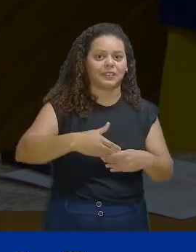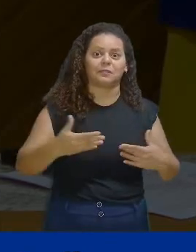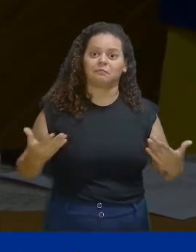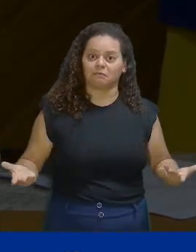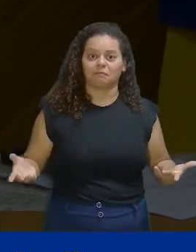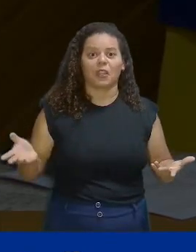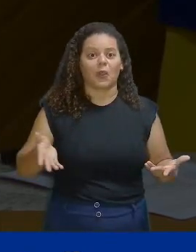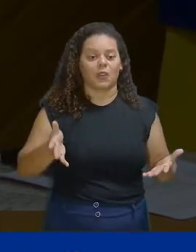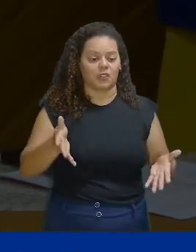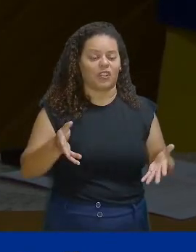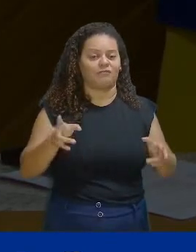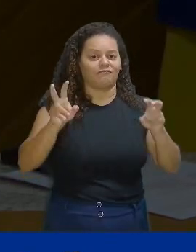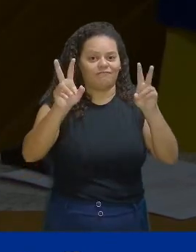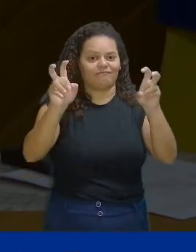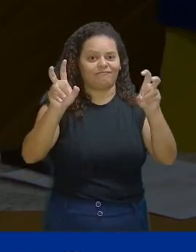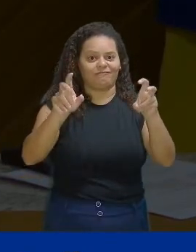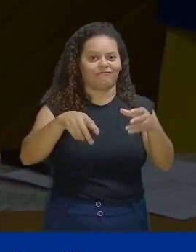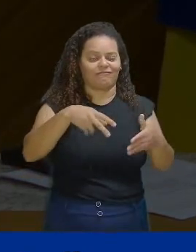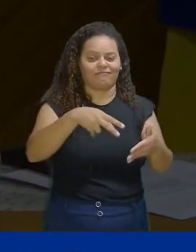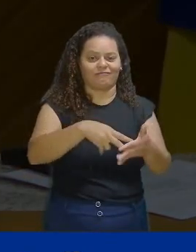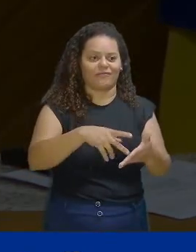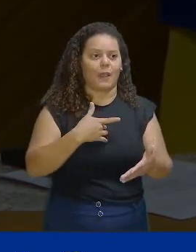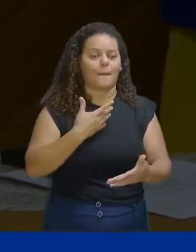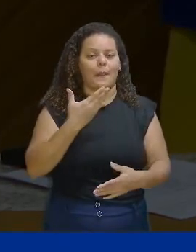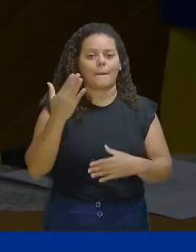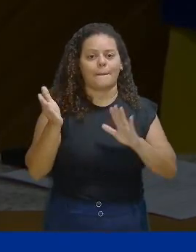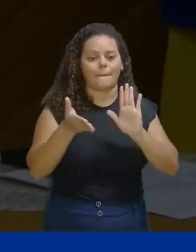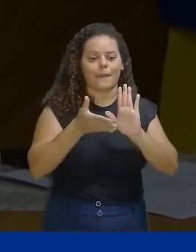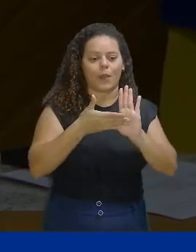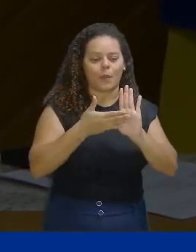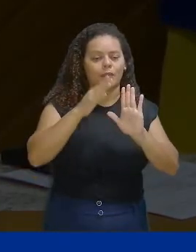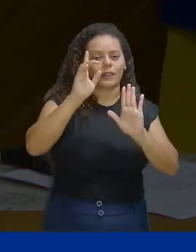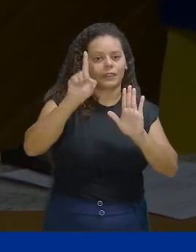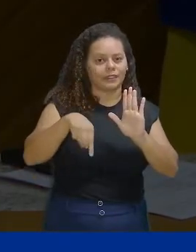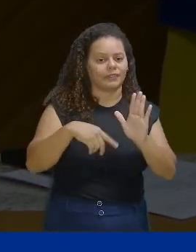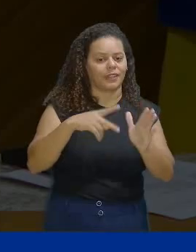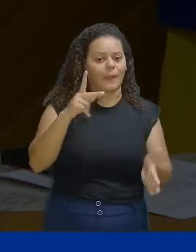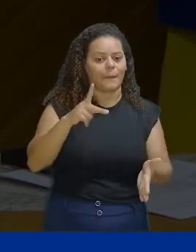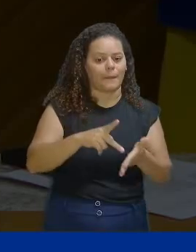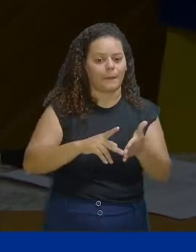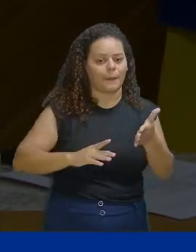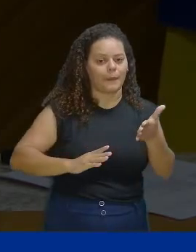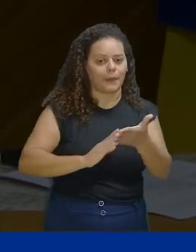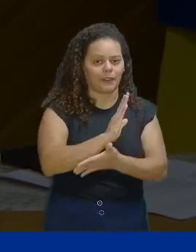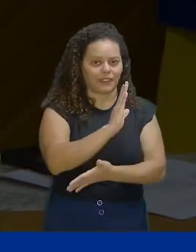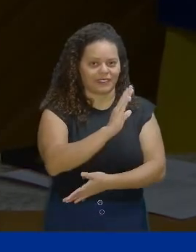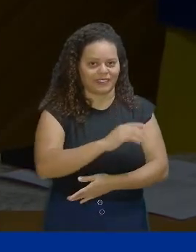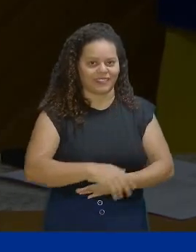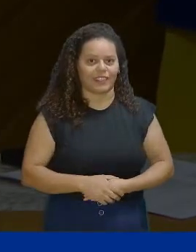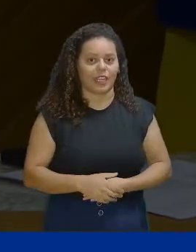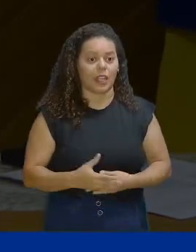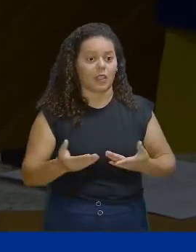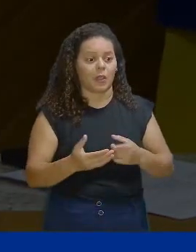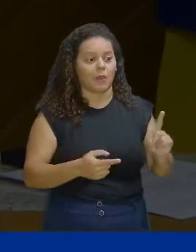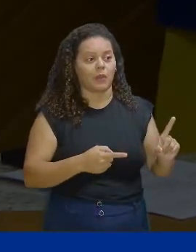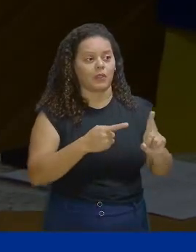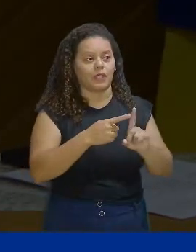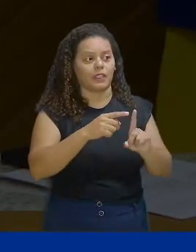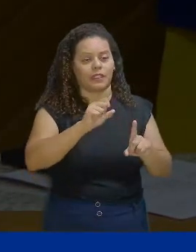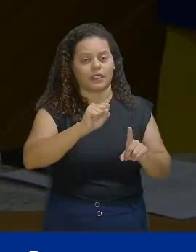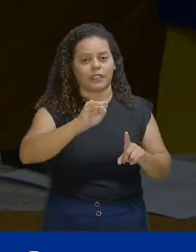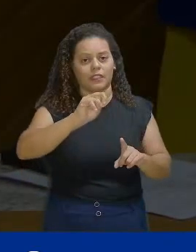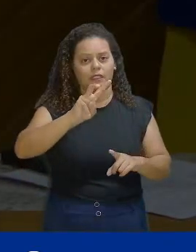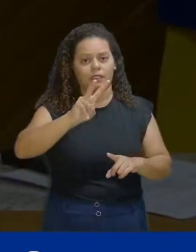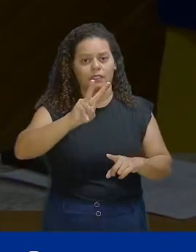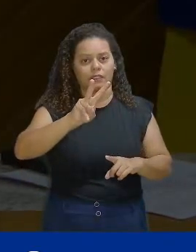muito pertinente e a minha proposta é que seja aprovada. Por isso, eu vou submeter, inicialmente, ao juiz Agostinho Silvério,